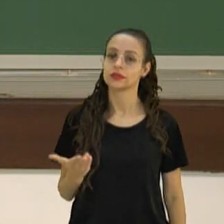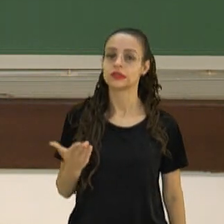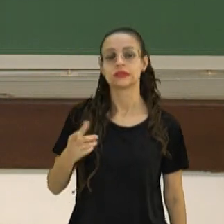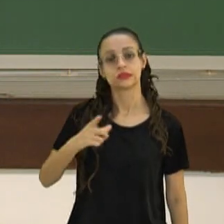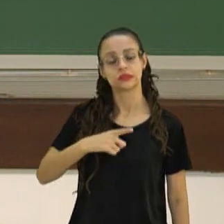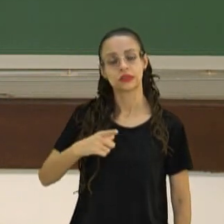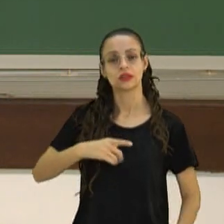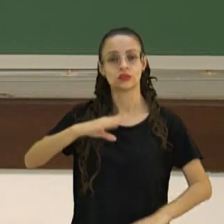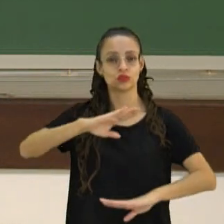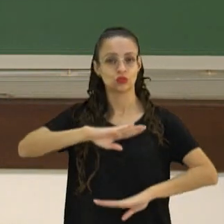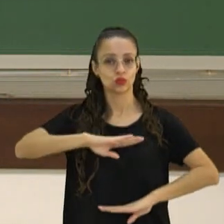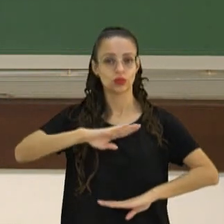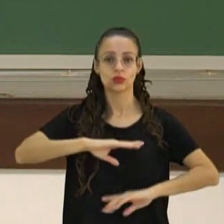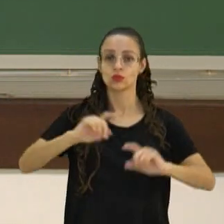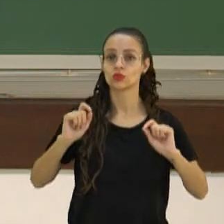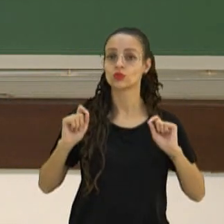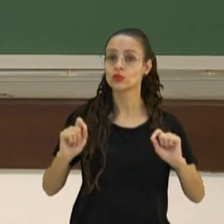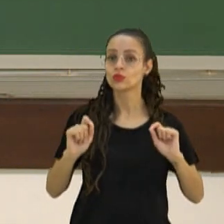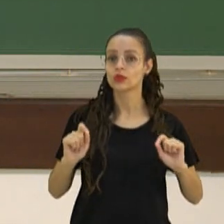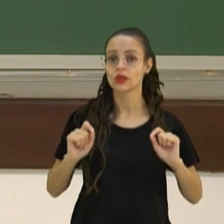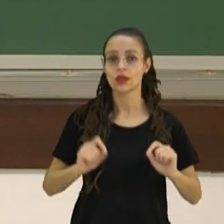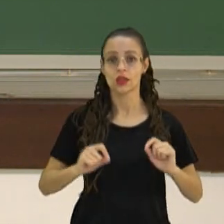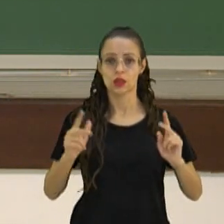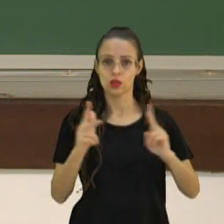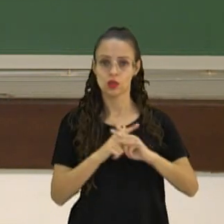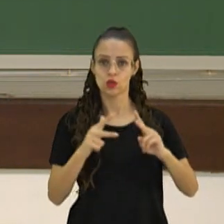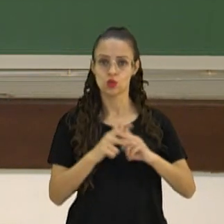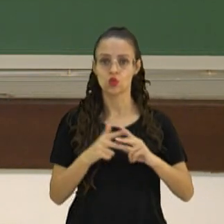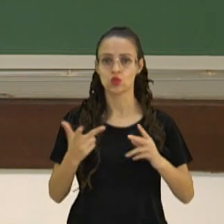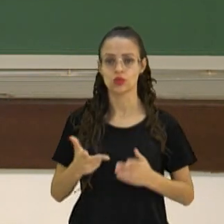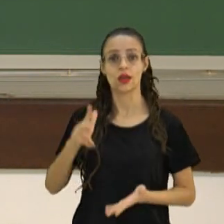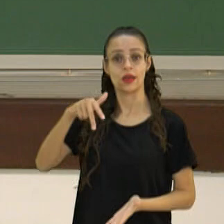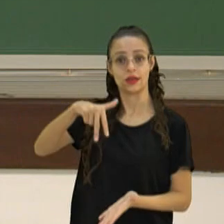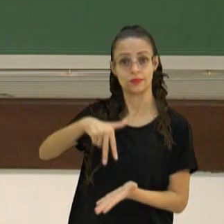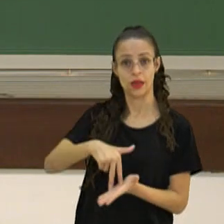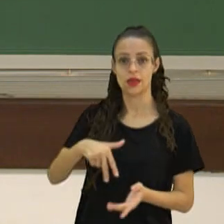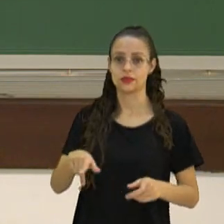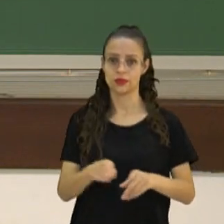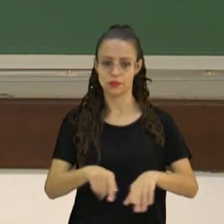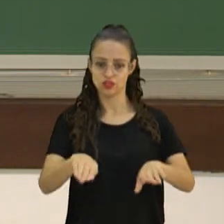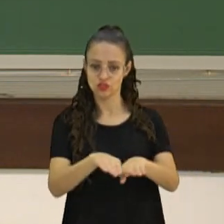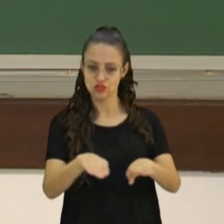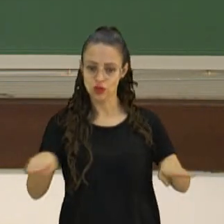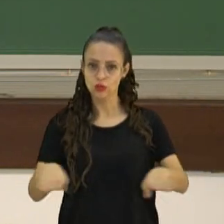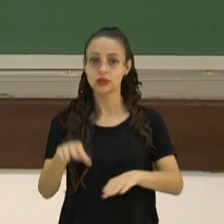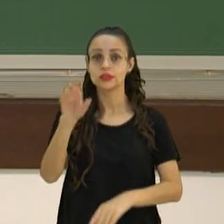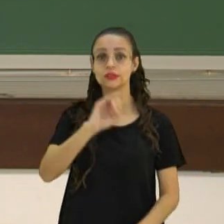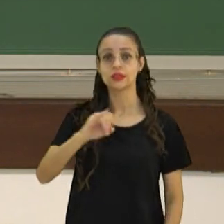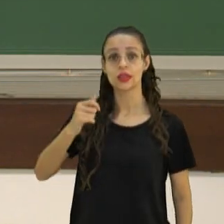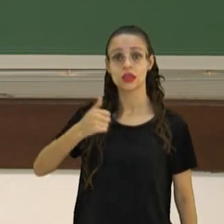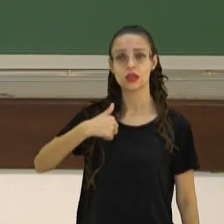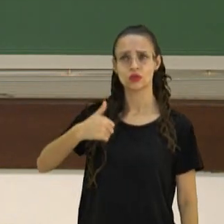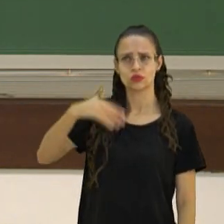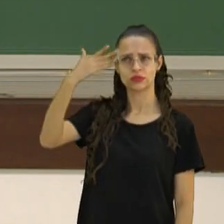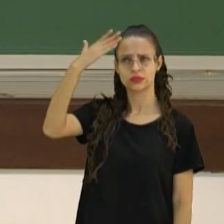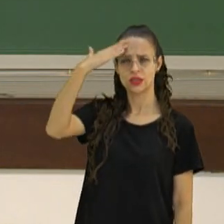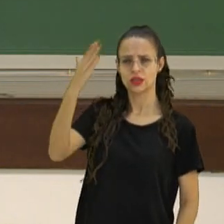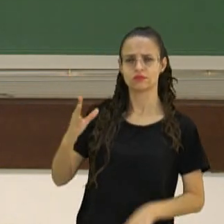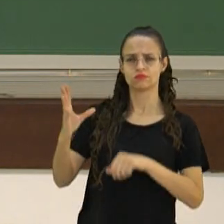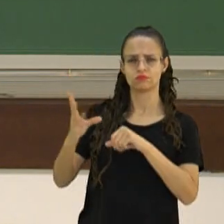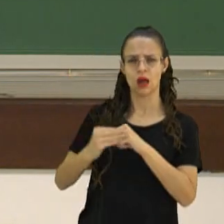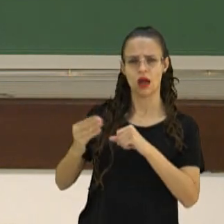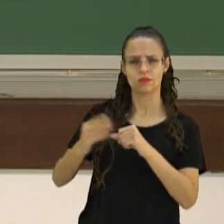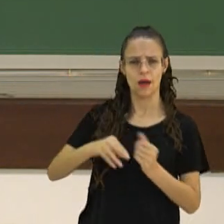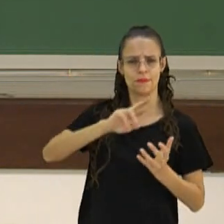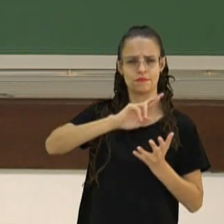minha situação, né, eu vou ter situação de lutas em pé, vou ter situação de lutas no chão, né, então quanto maior for minha gama de conhecimentos